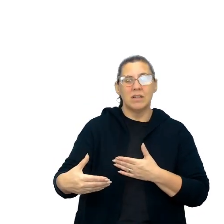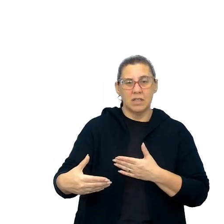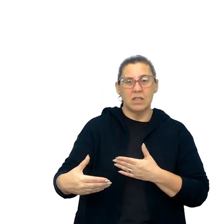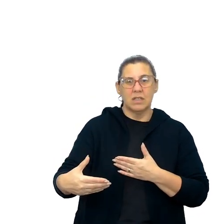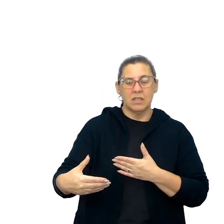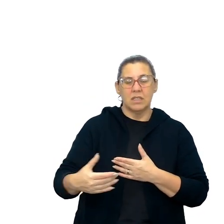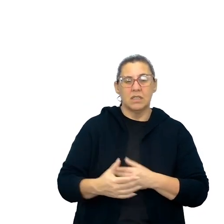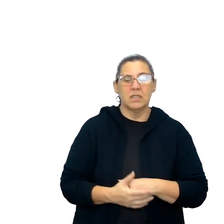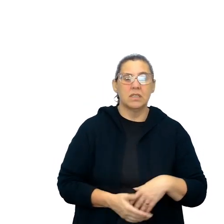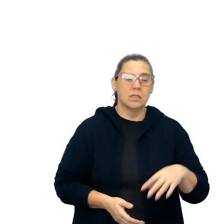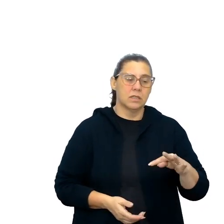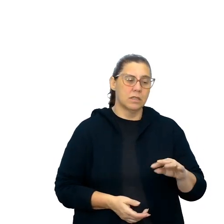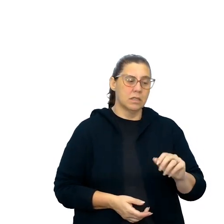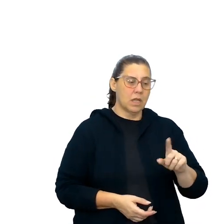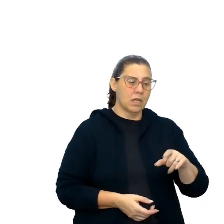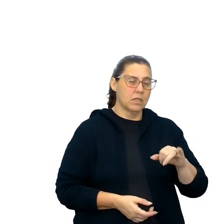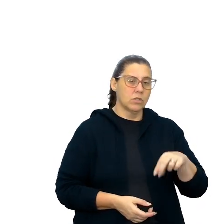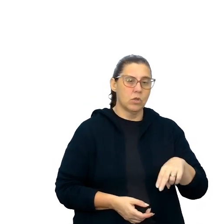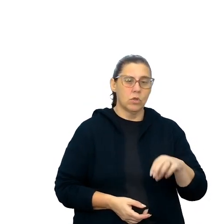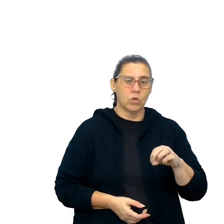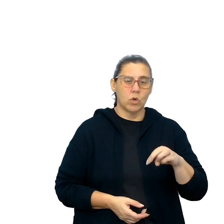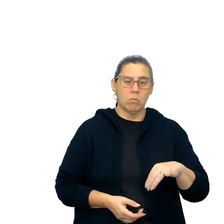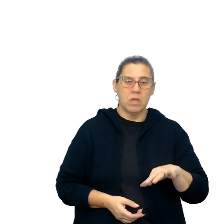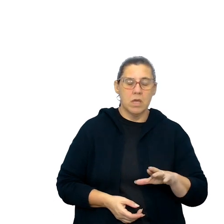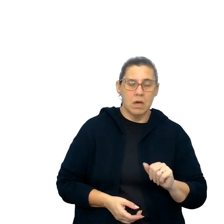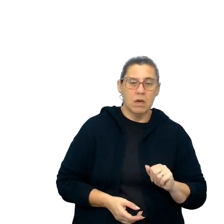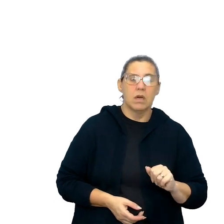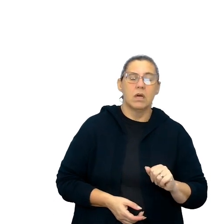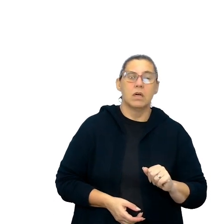da taxonomia de Bloom, né?